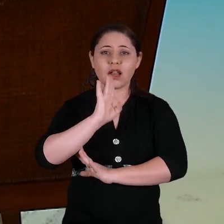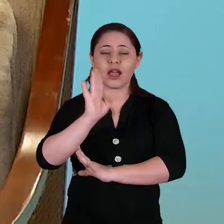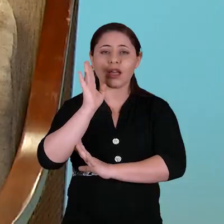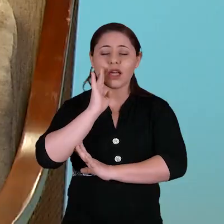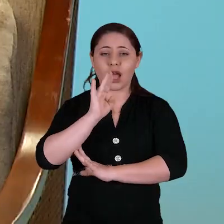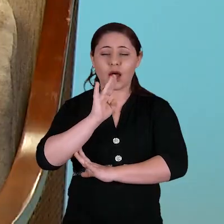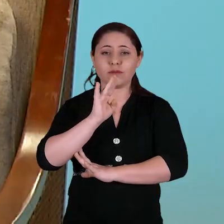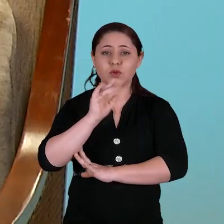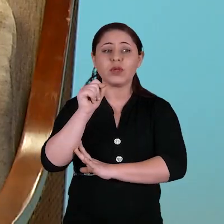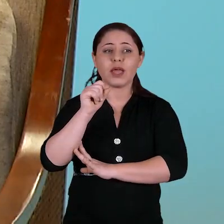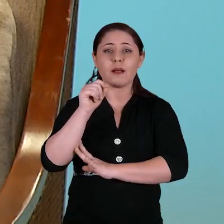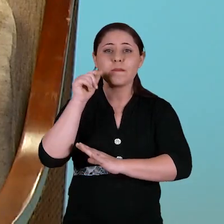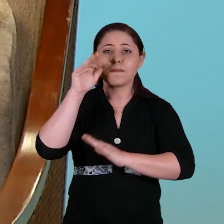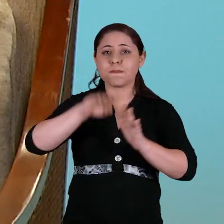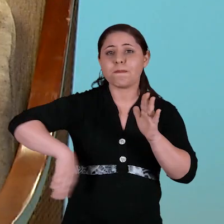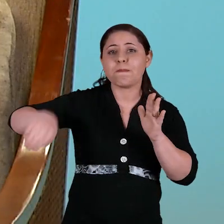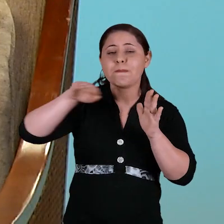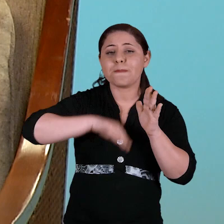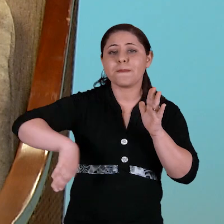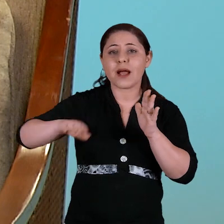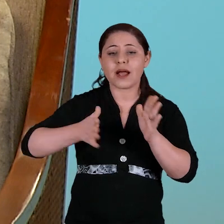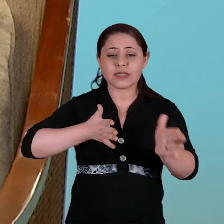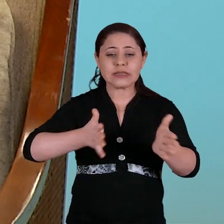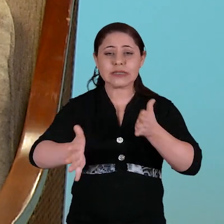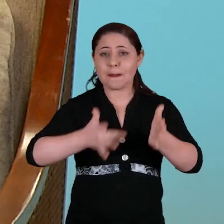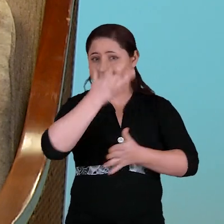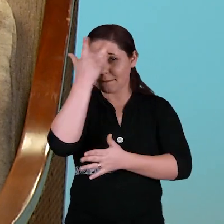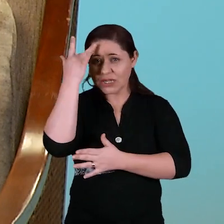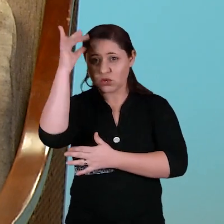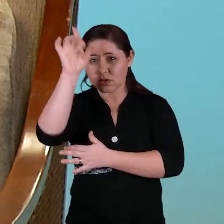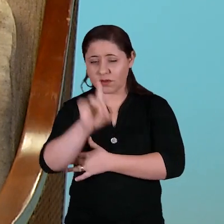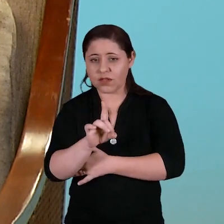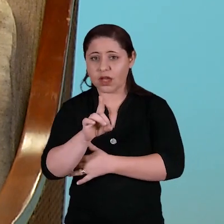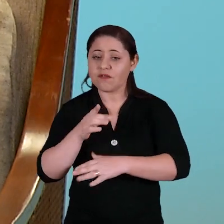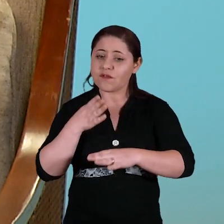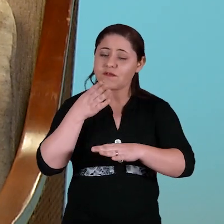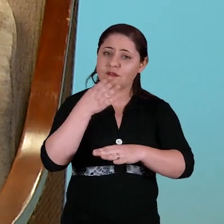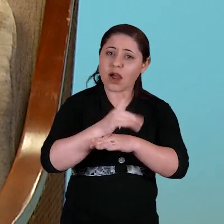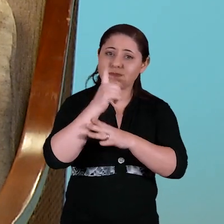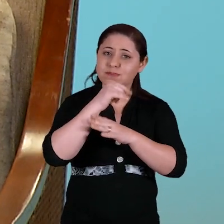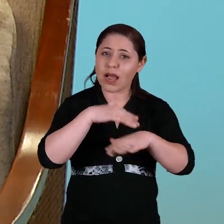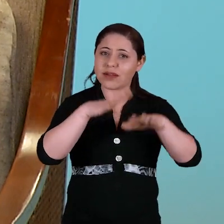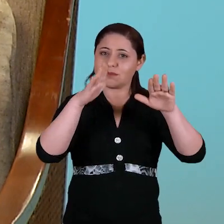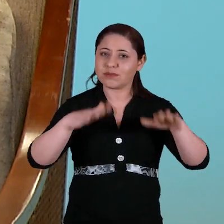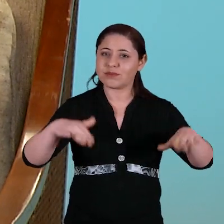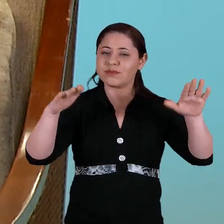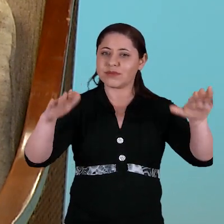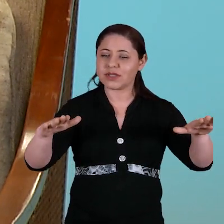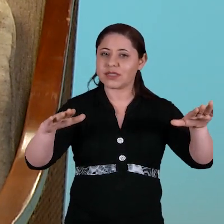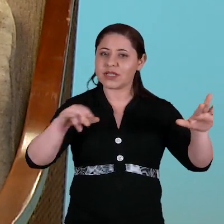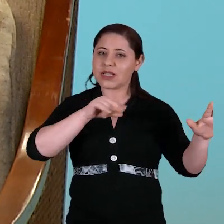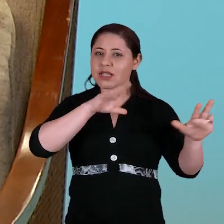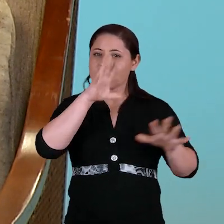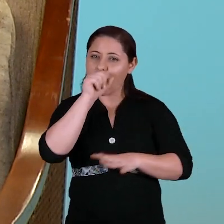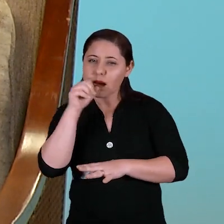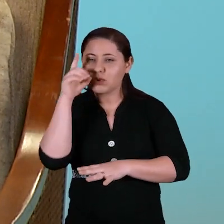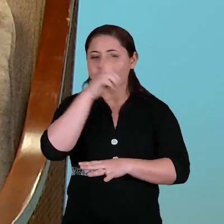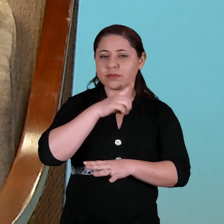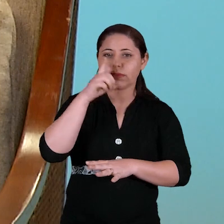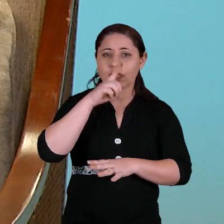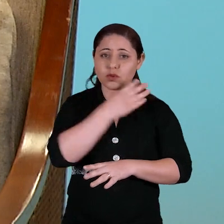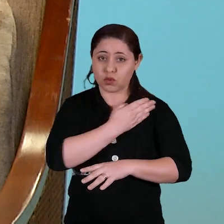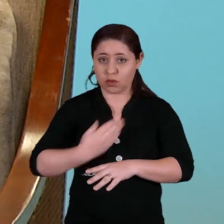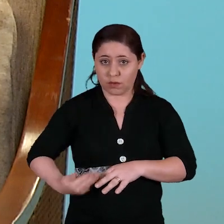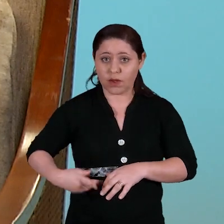Praia Acessível, em que pessoas com deficiência vão à praia no fim de semana e aí o governo de lá faz